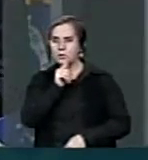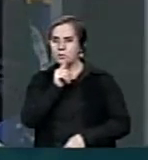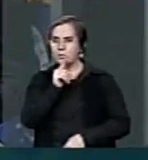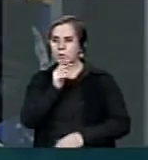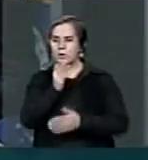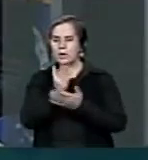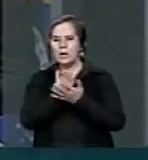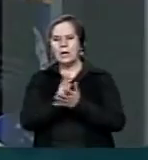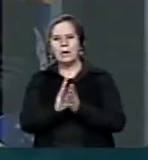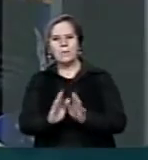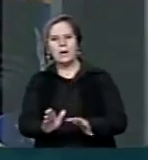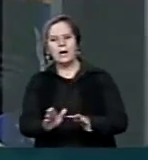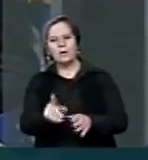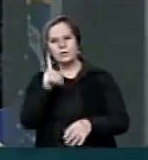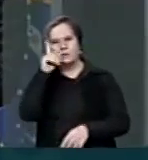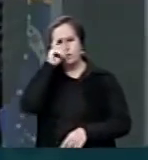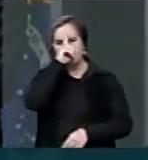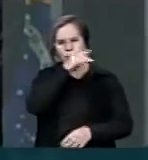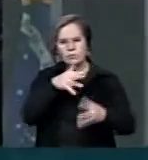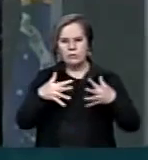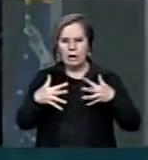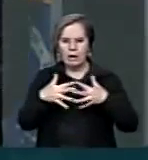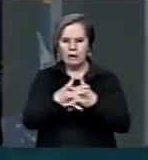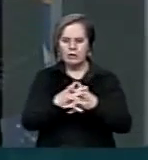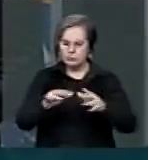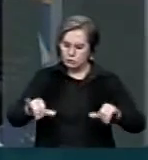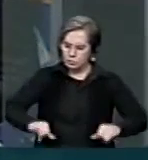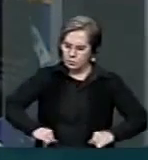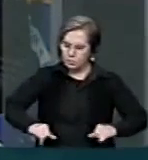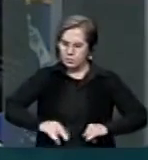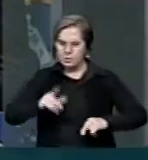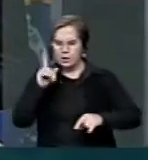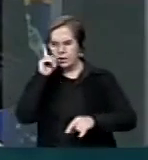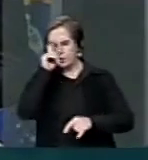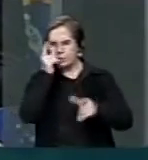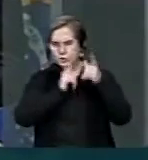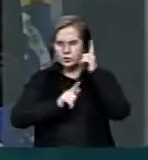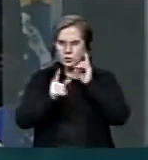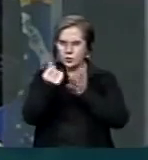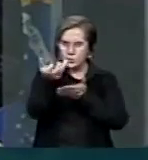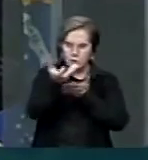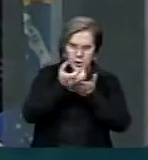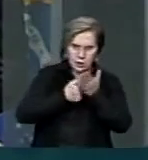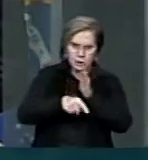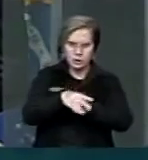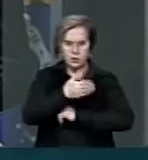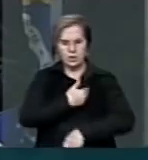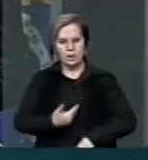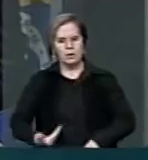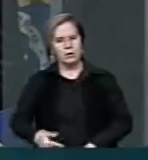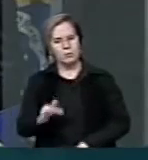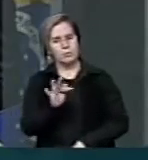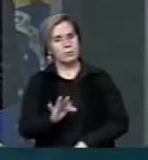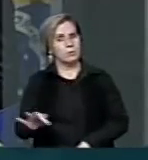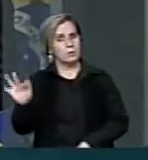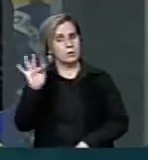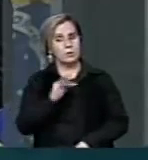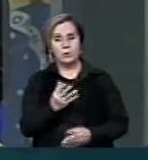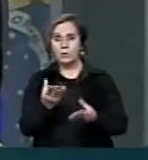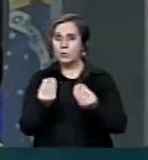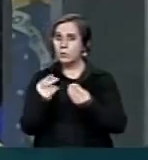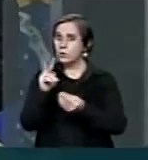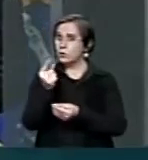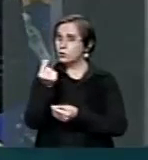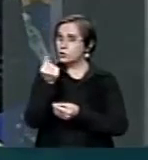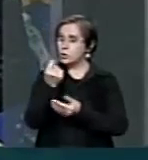da inadimplência, da dificuldade de receber dinheiro público, porque infelizmente não tem muitas vezes dinheiro para fechar a